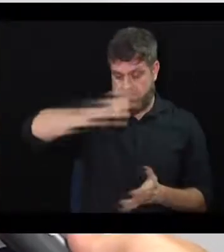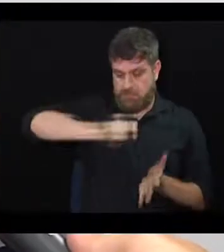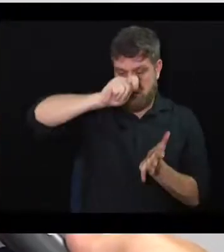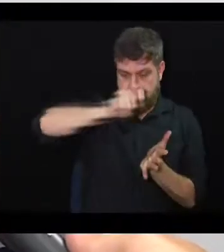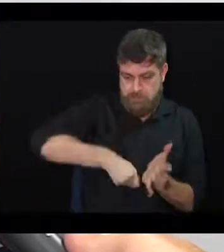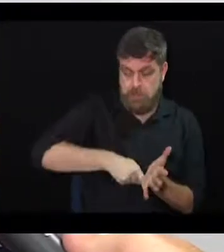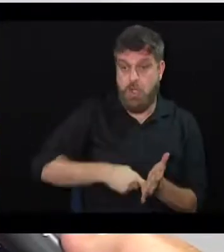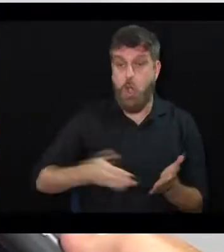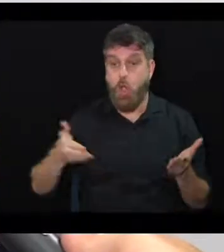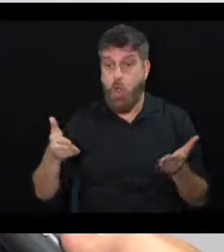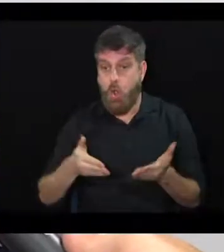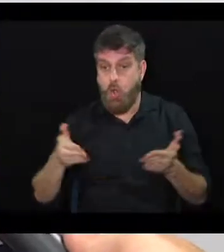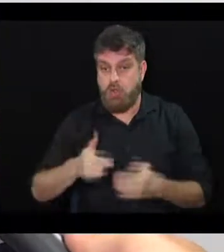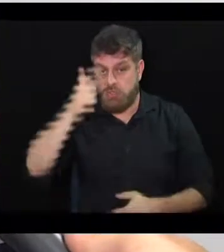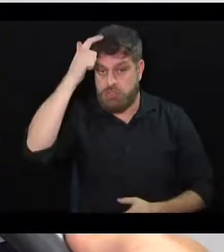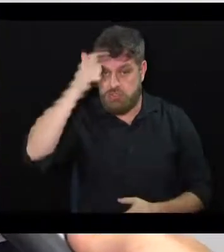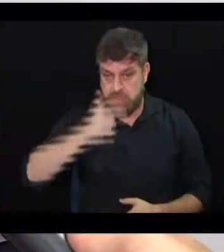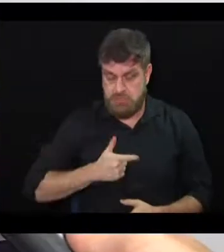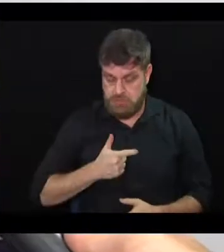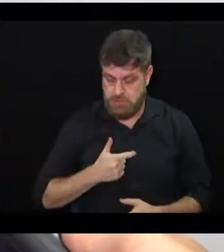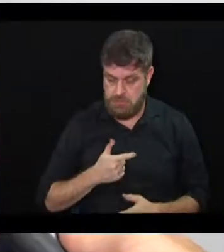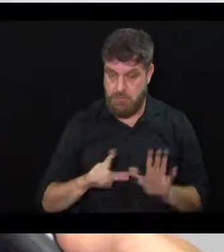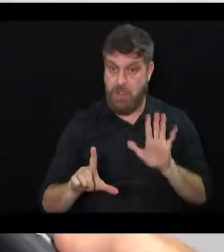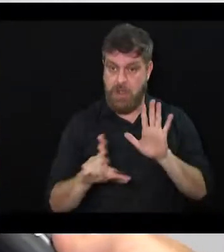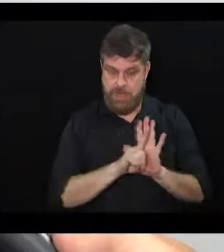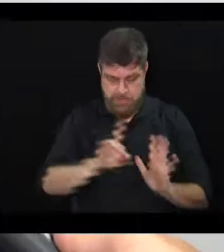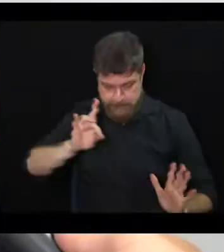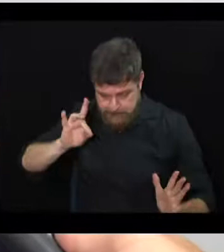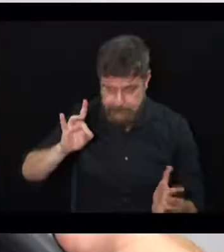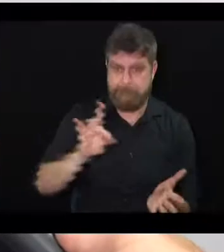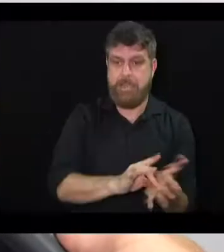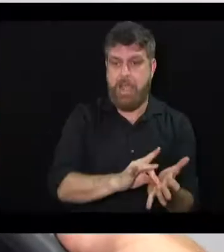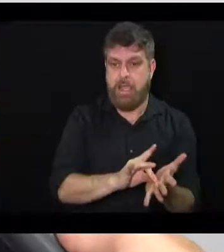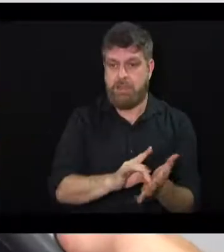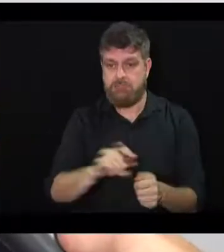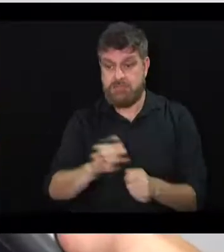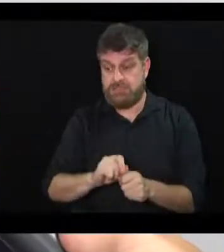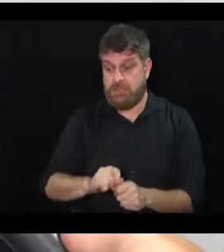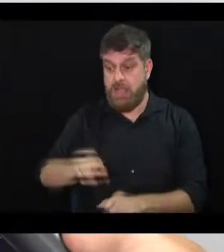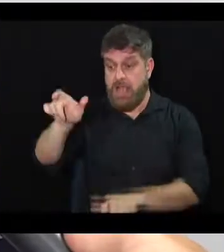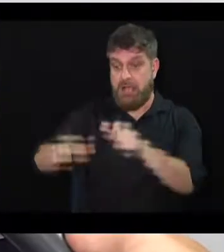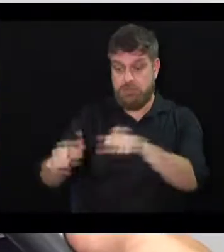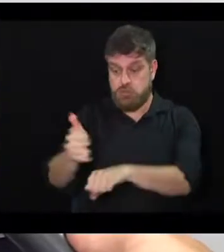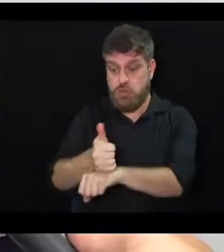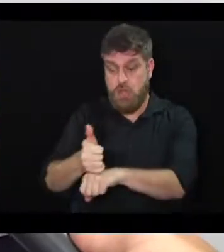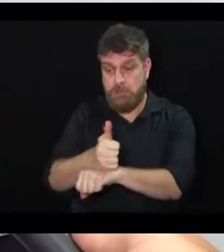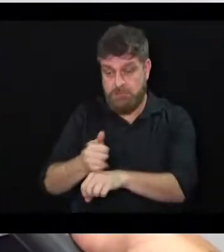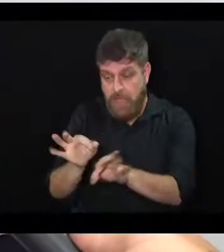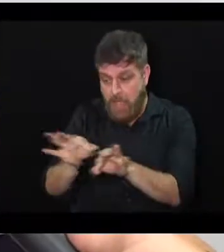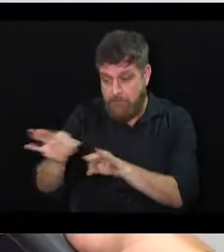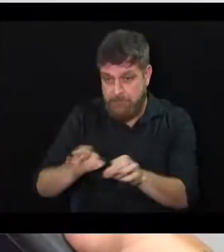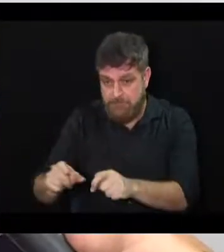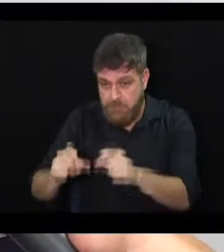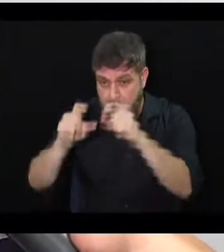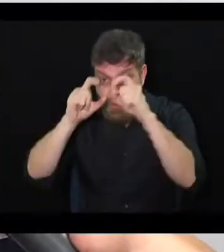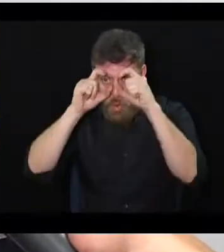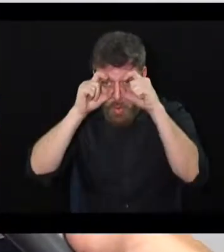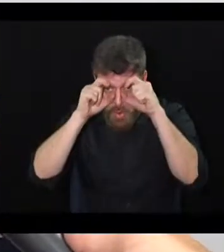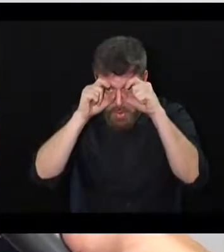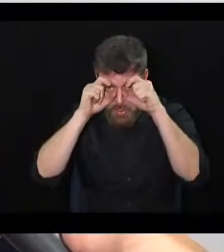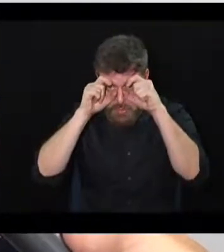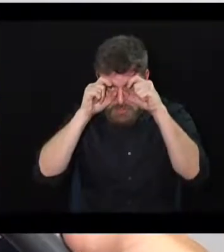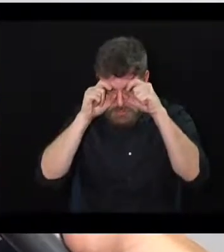hoje eu estou fazendo a sanção, tornando lei, dando direito àquelas pessoas que trabalham com